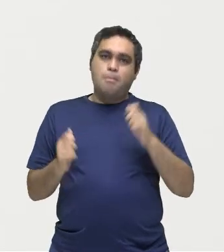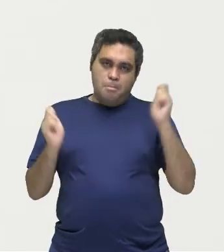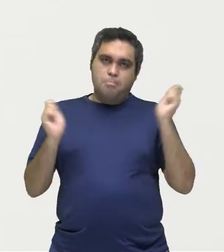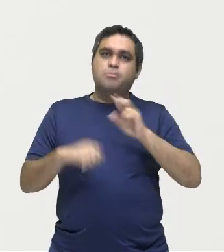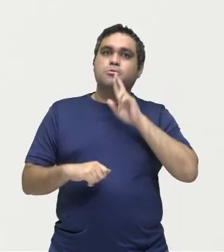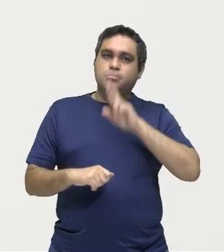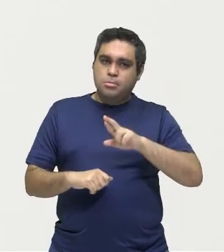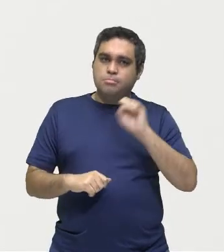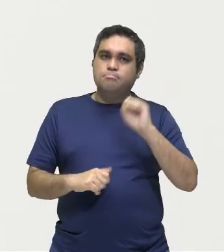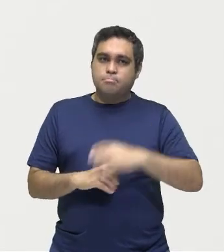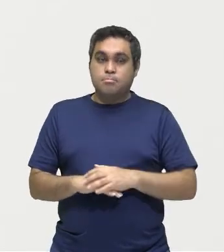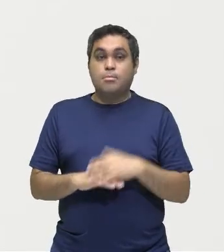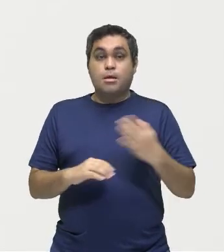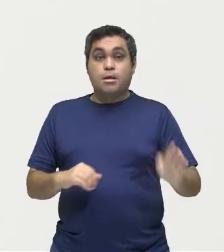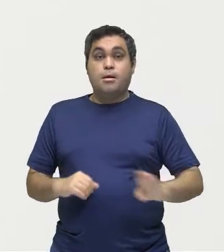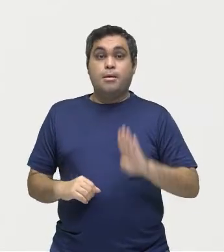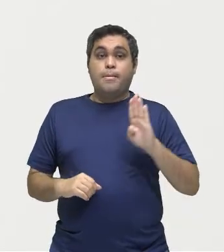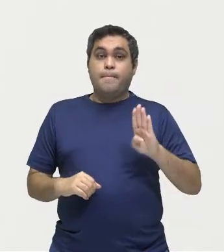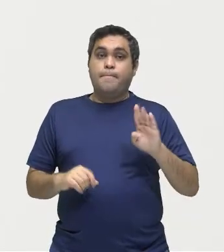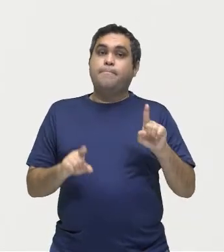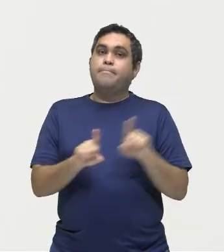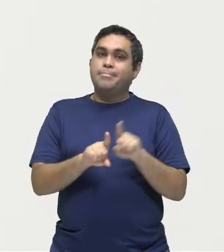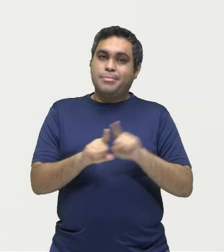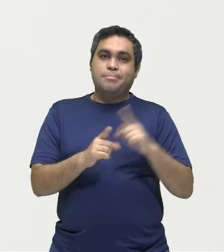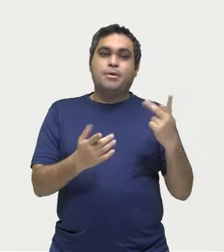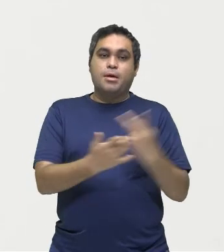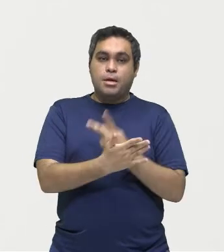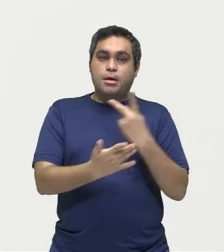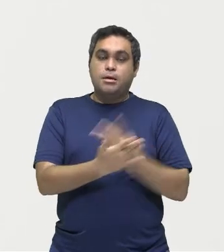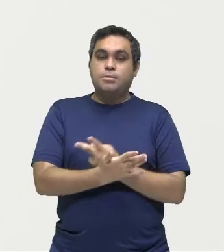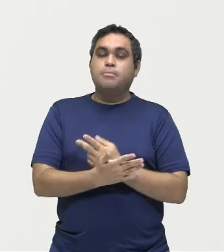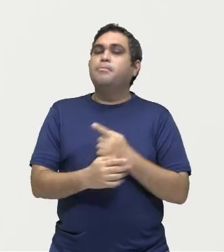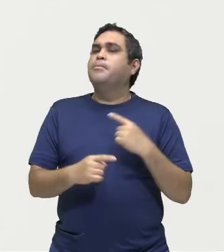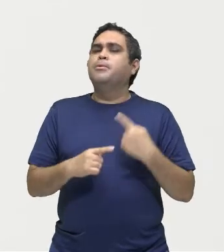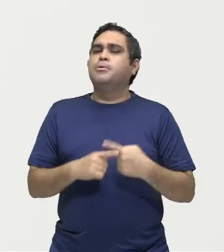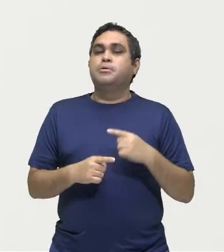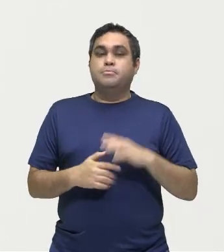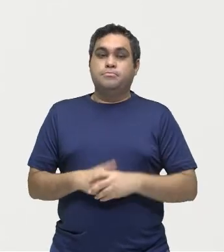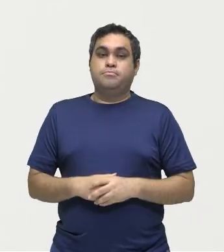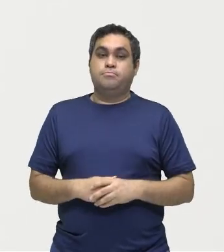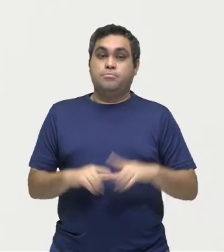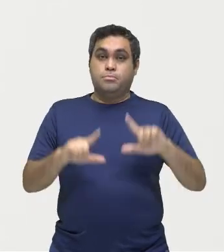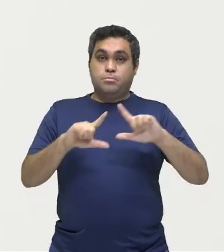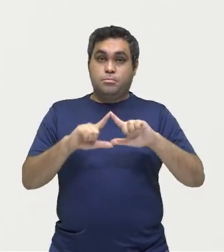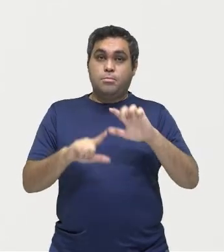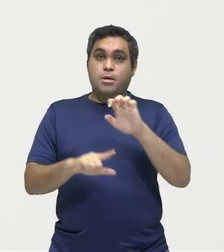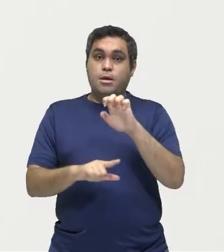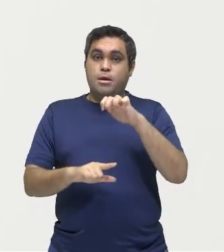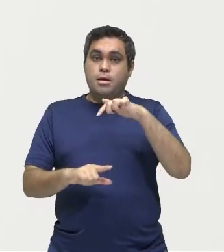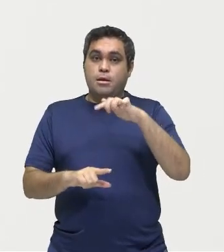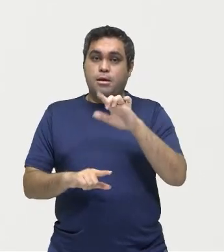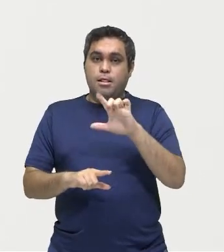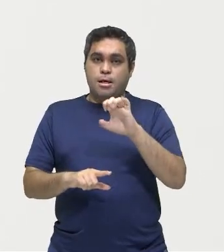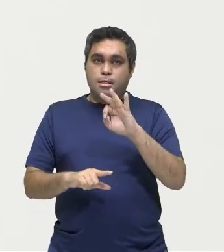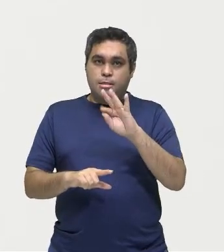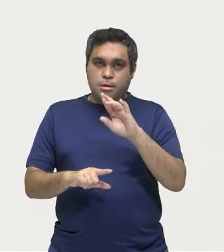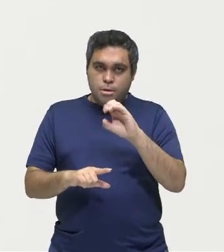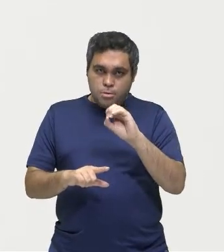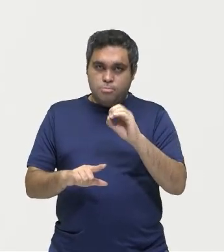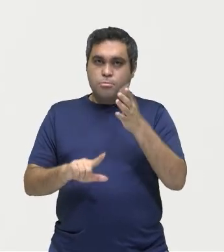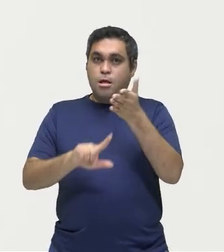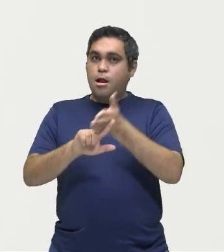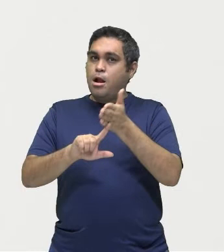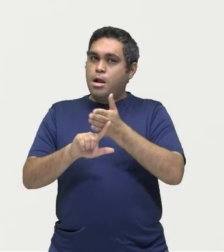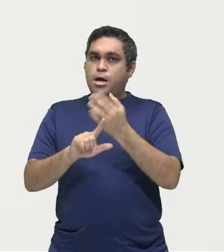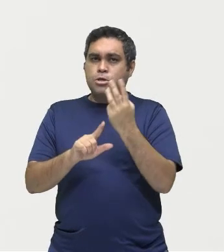A letra B também é falsa. Por quê? Um triângulo equilátero possui todos os seus lados iguais. Até aí, tudo